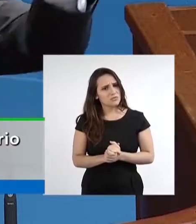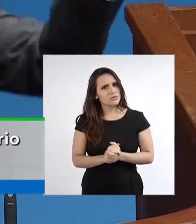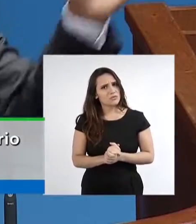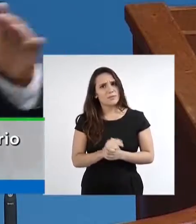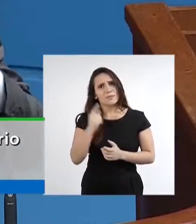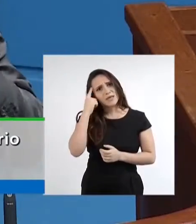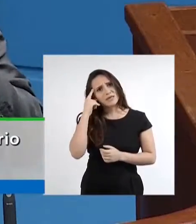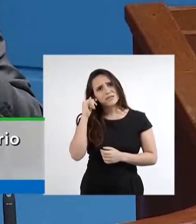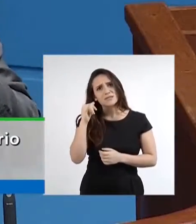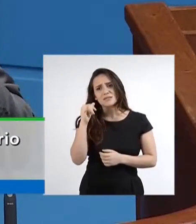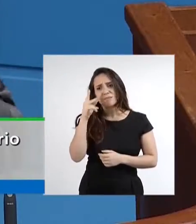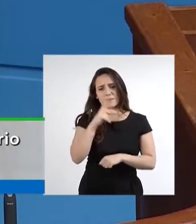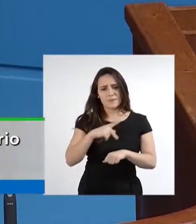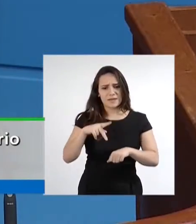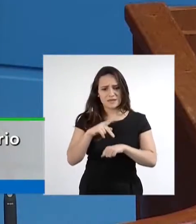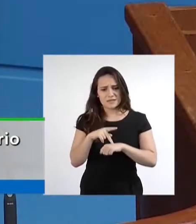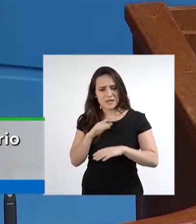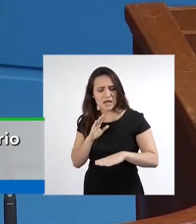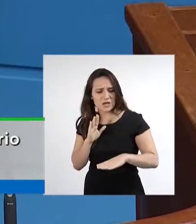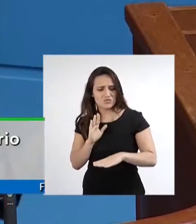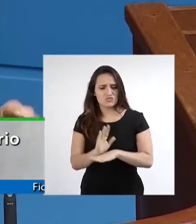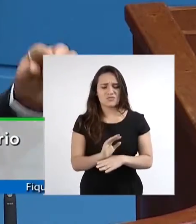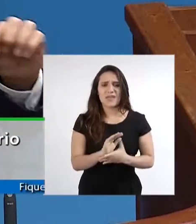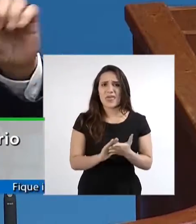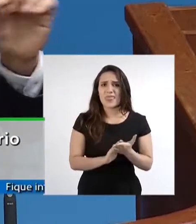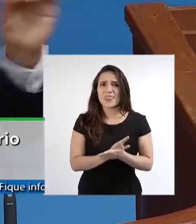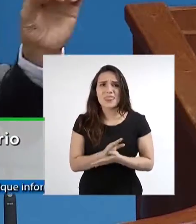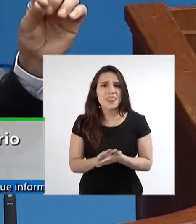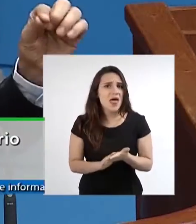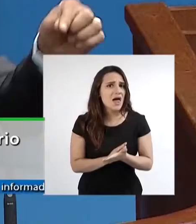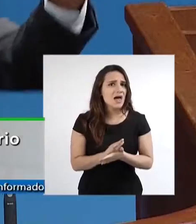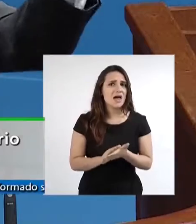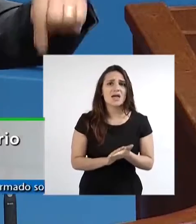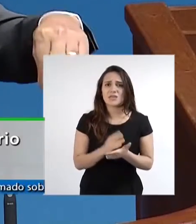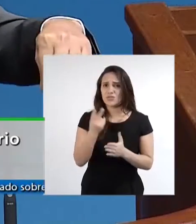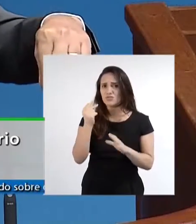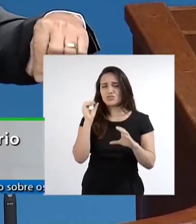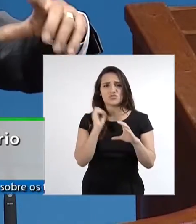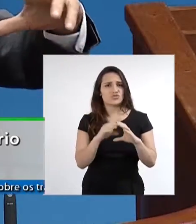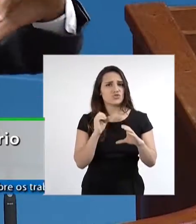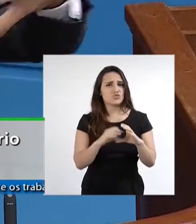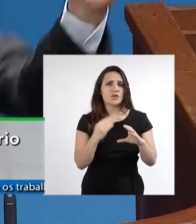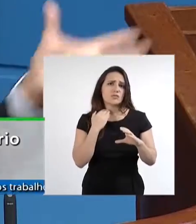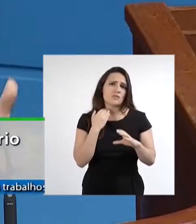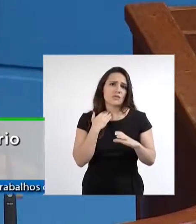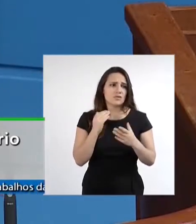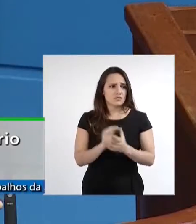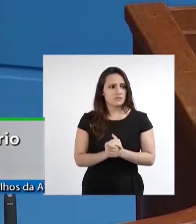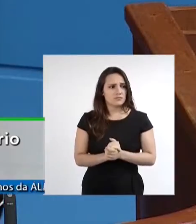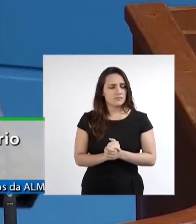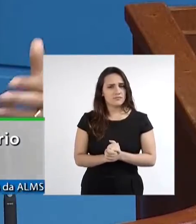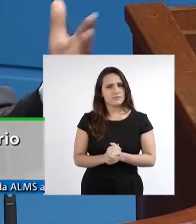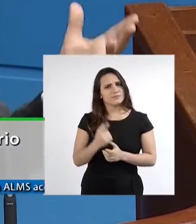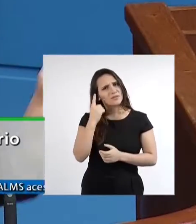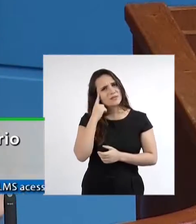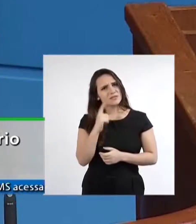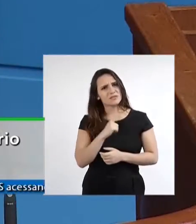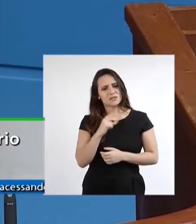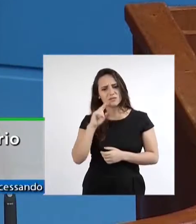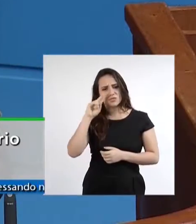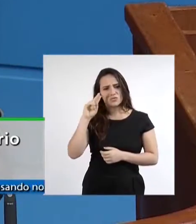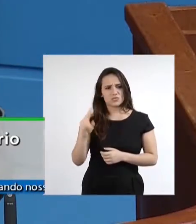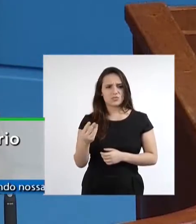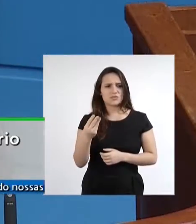Vamos imaginar que, já que nós não recebemos nada, todo o dinheiro que vai para esse fundo, esses 2 bilhões